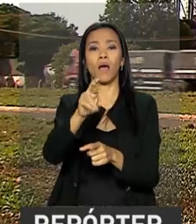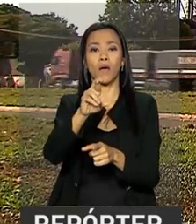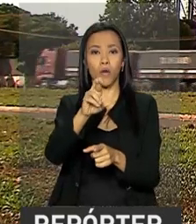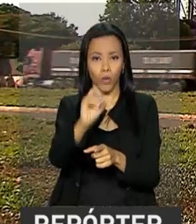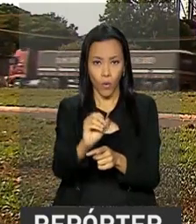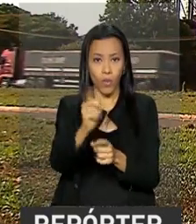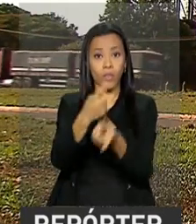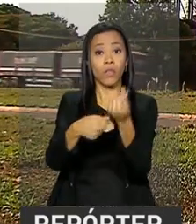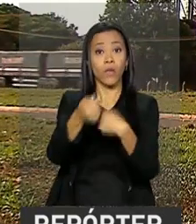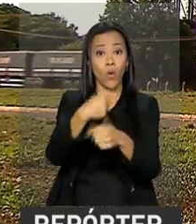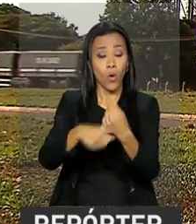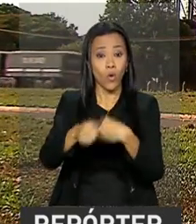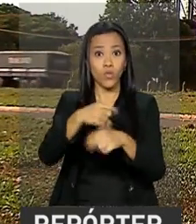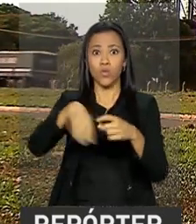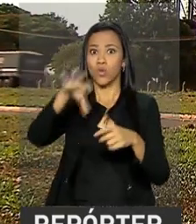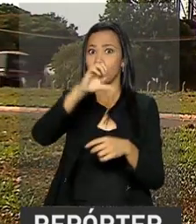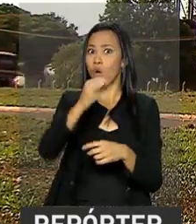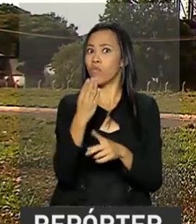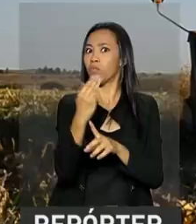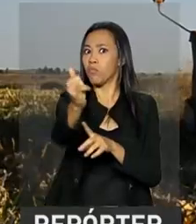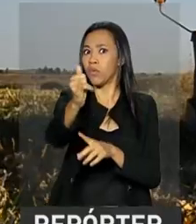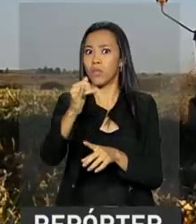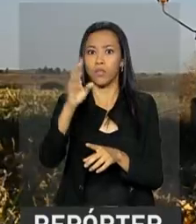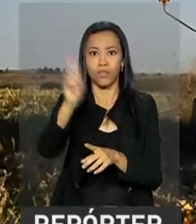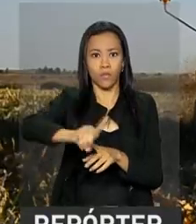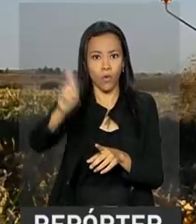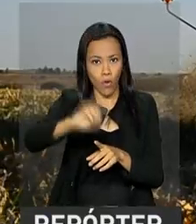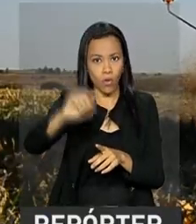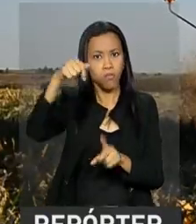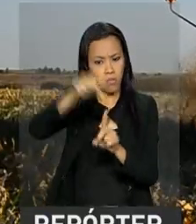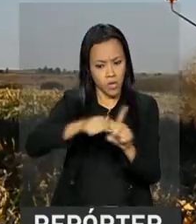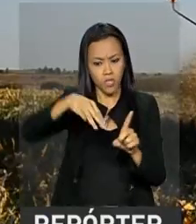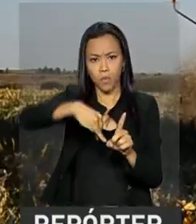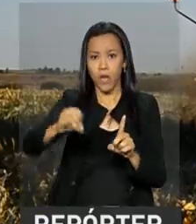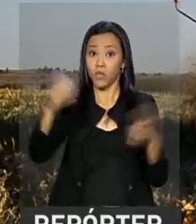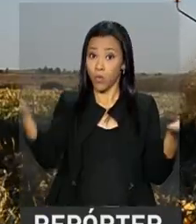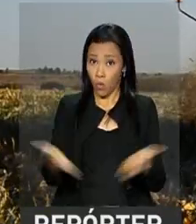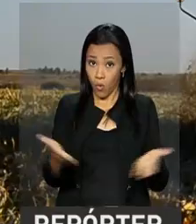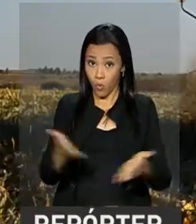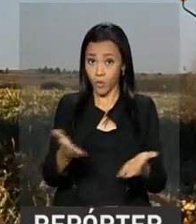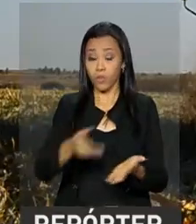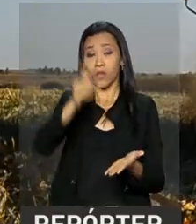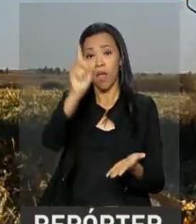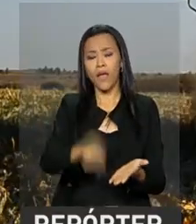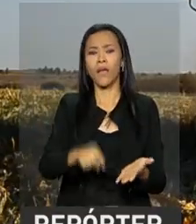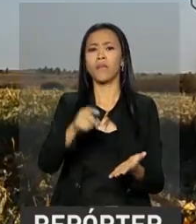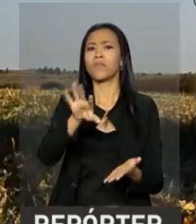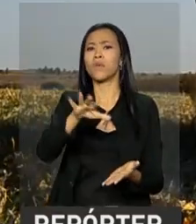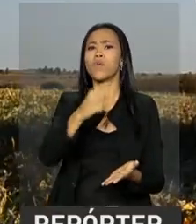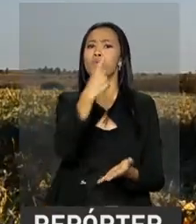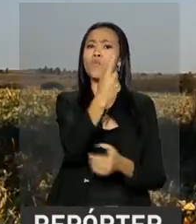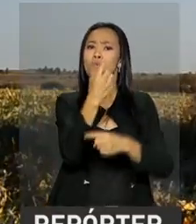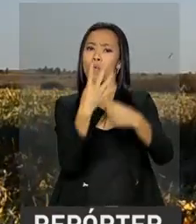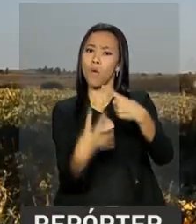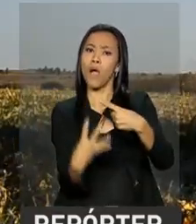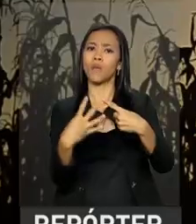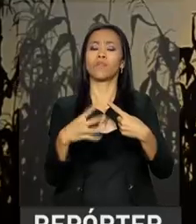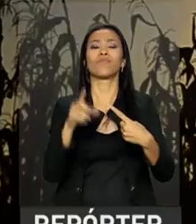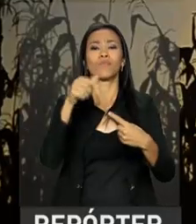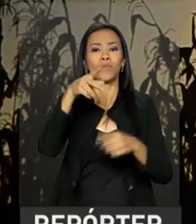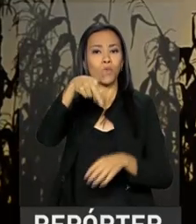9 Bilhões de Dólares em março deste ano ao todo o setor hoje responde por cerca de 1/4 do PIB